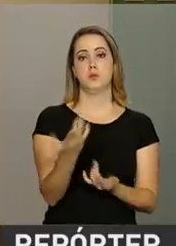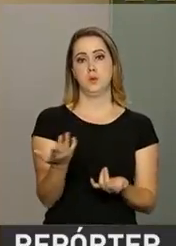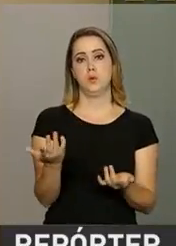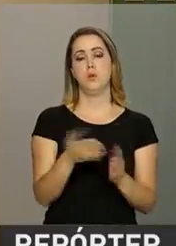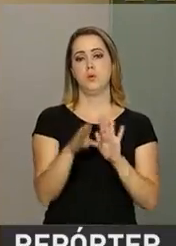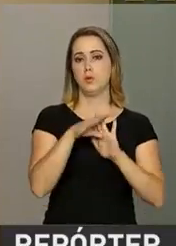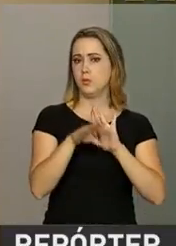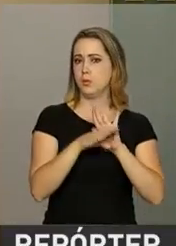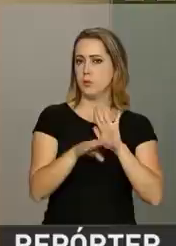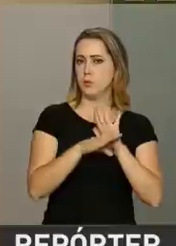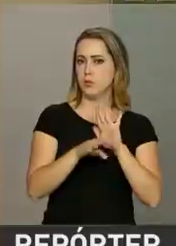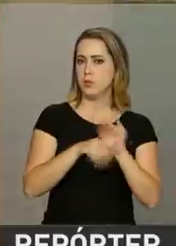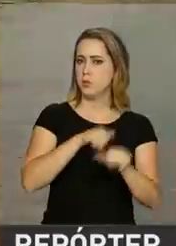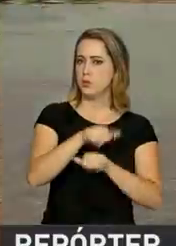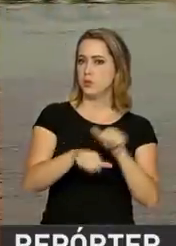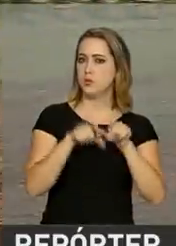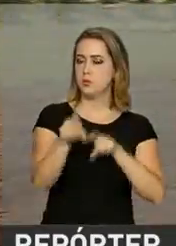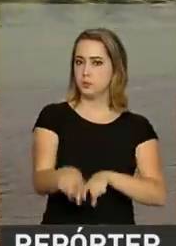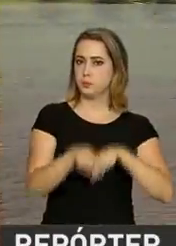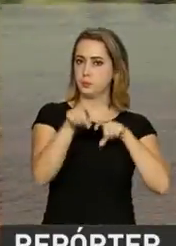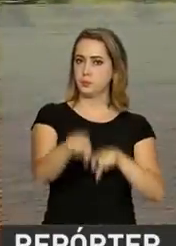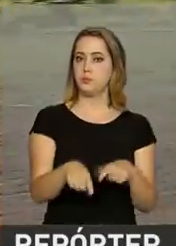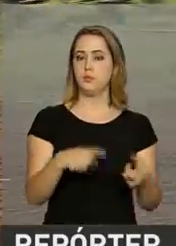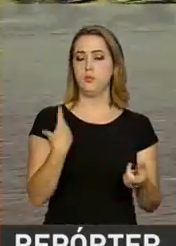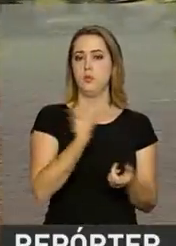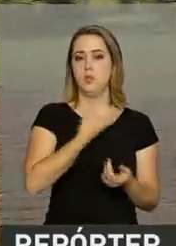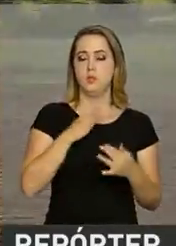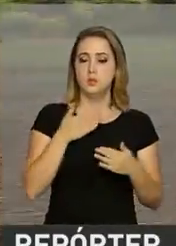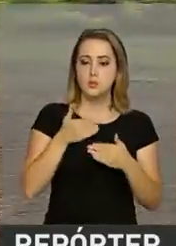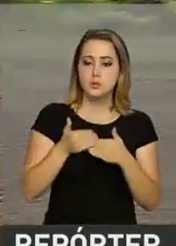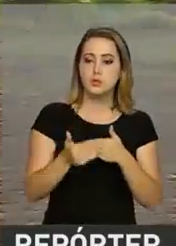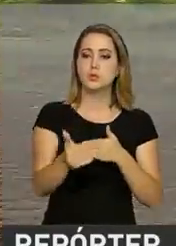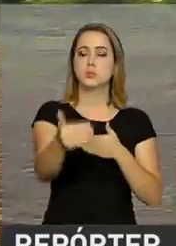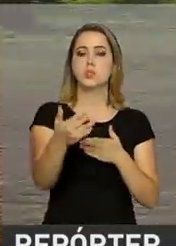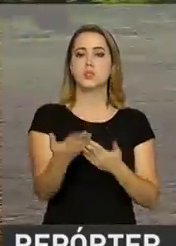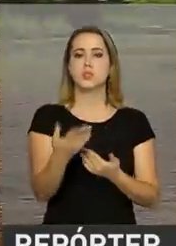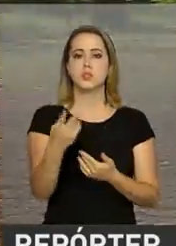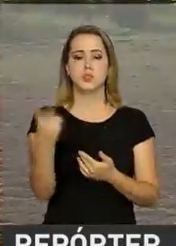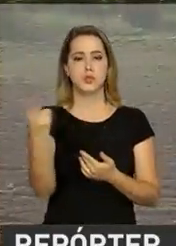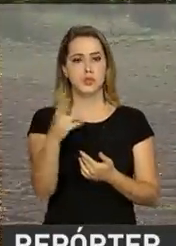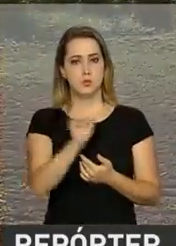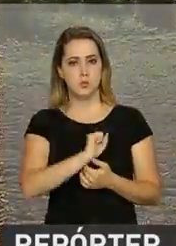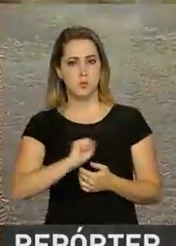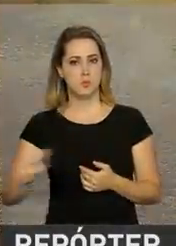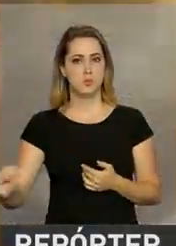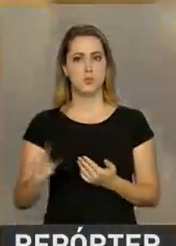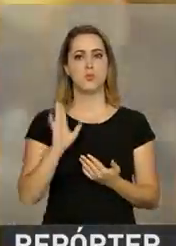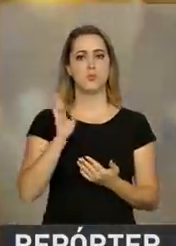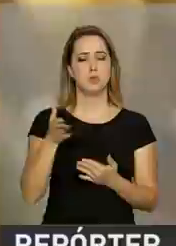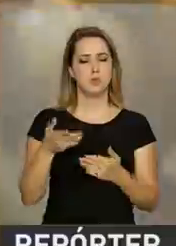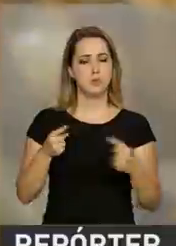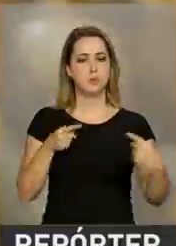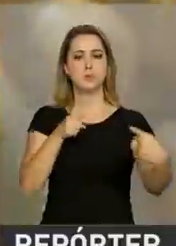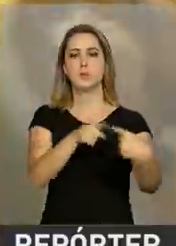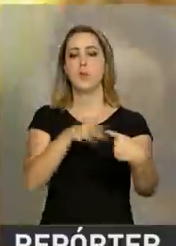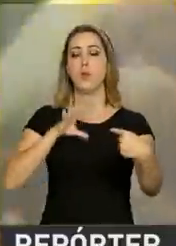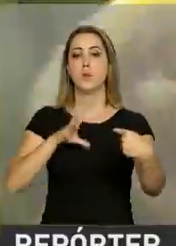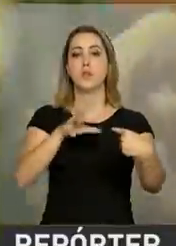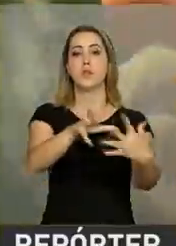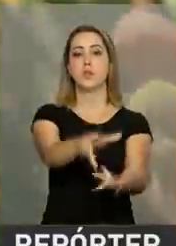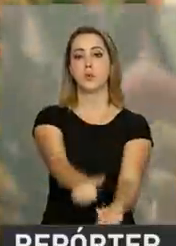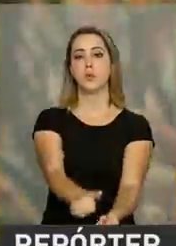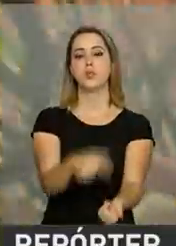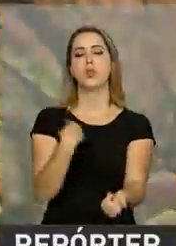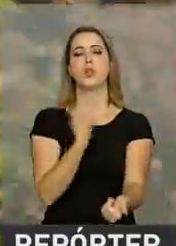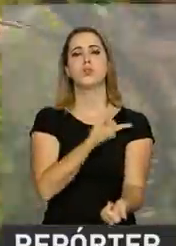e aí com isso a gente vai, digamos assim, na metade do ano já rumar a meta global que a